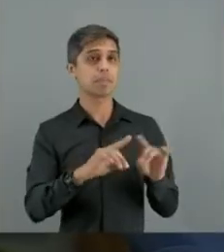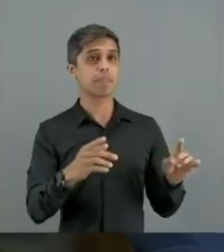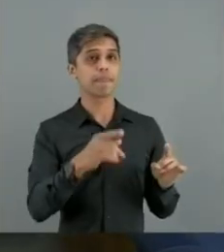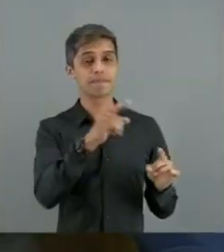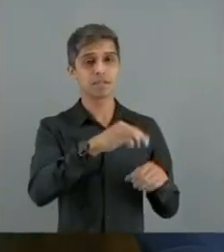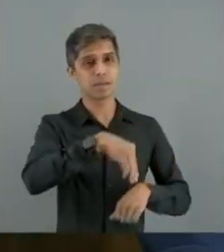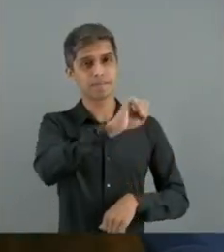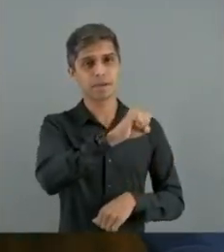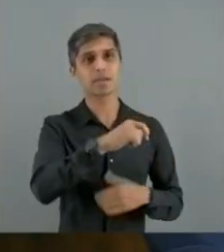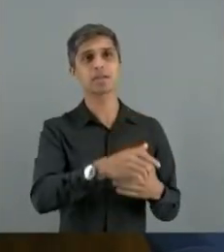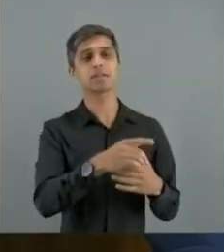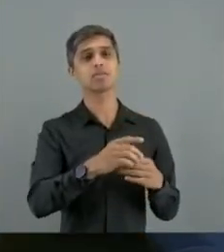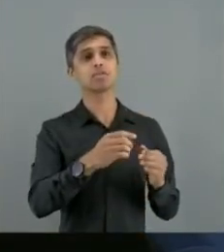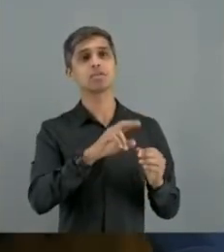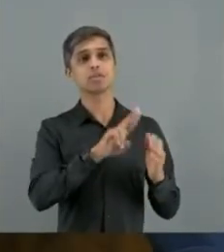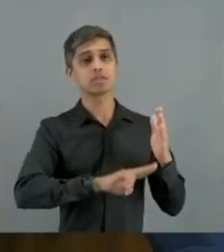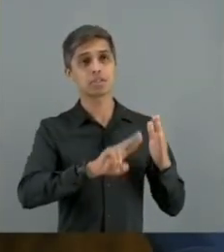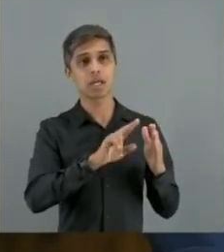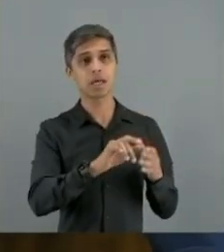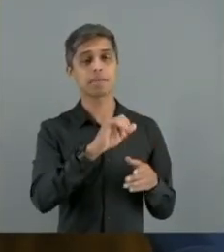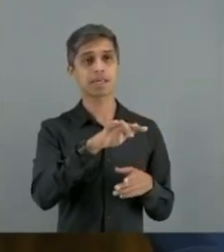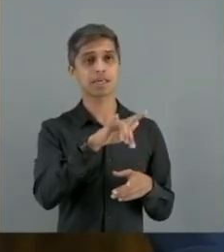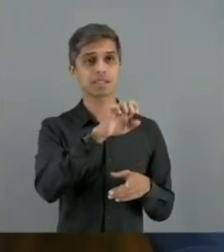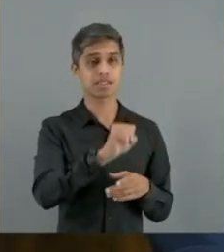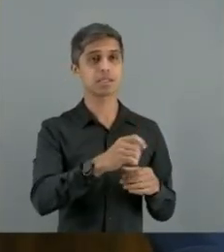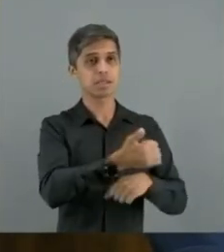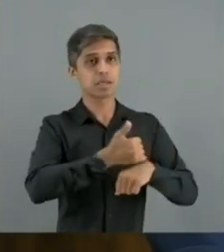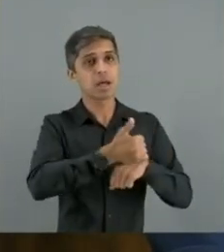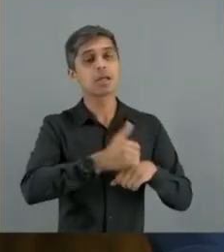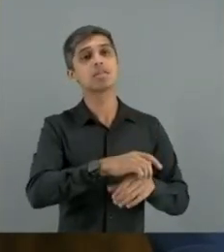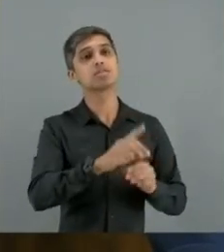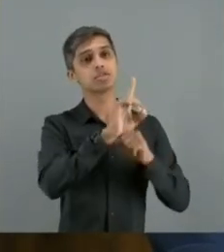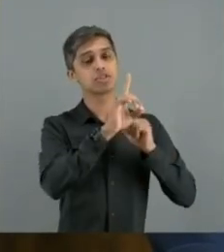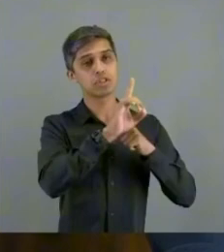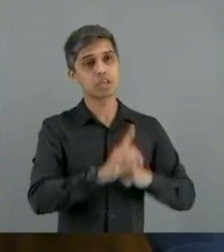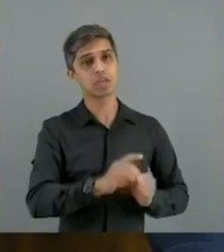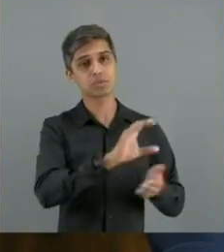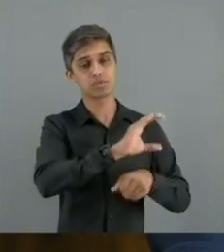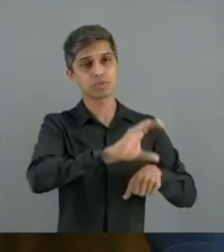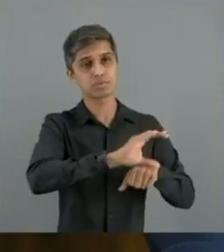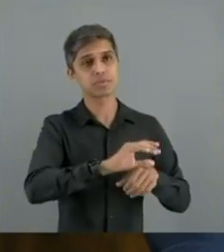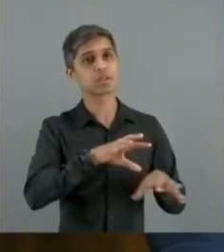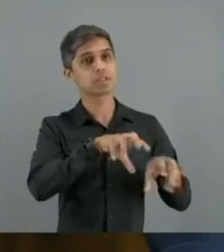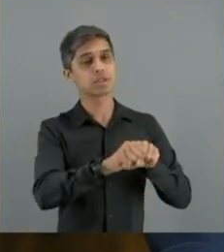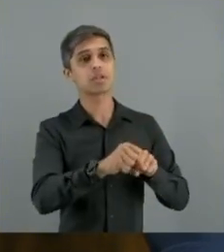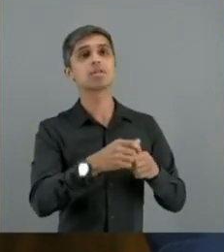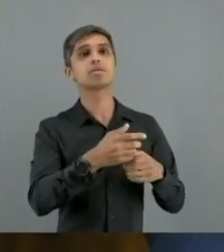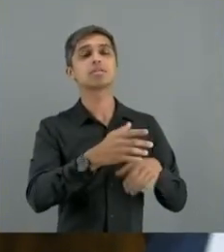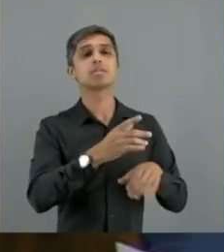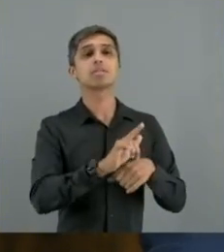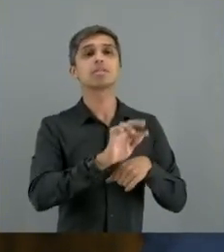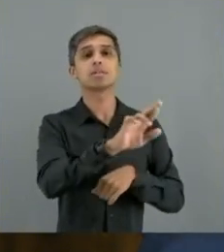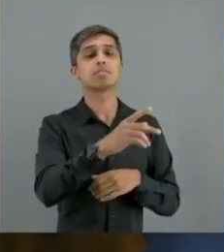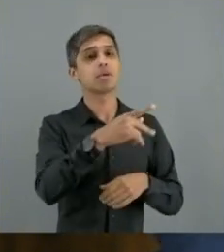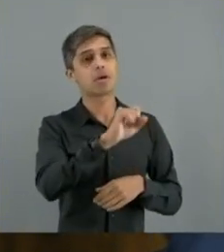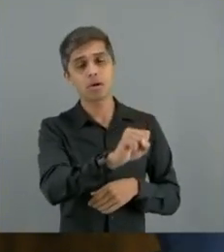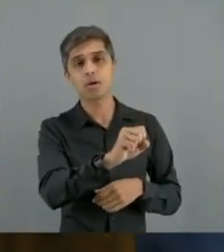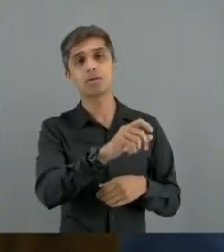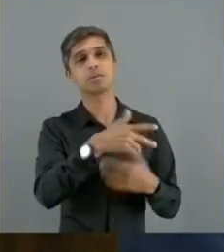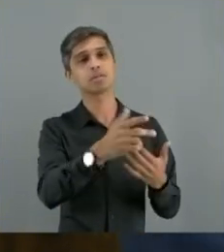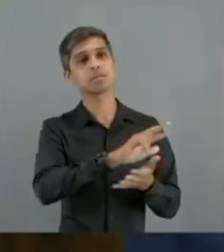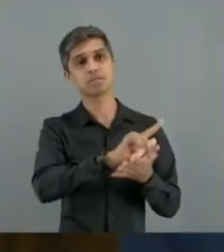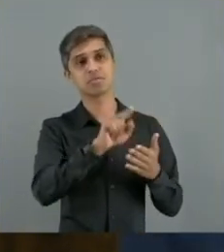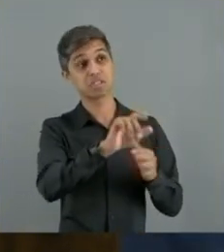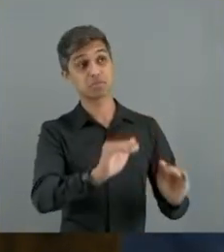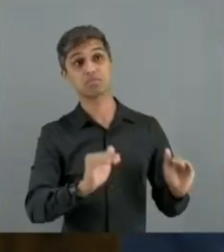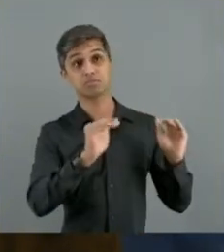Político e Econômico pela Universidade Presbiteriana, Mackenzie, especialista em Direito Constitucional, enfim, graduada pela Faculdade de Direito, pós-doutorada, professora da universidade. Então, a